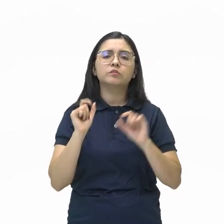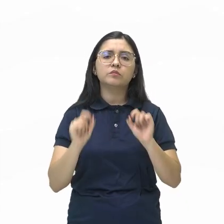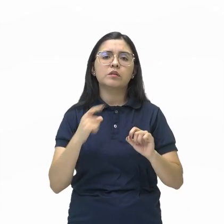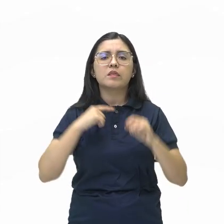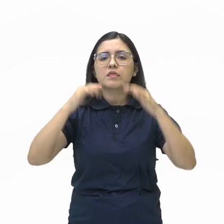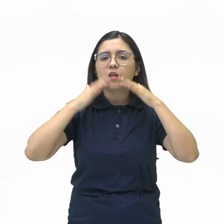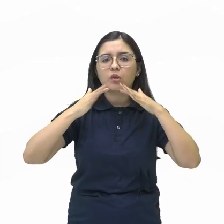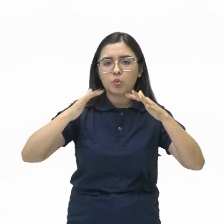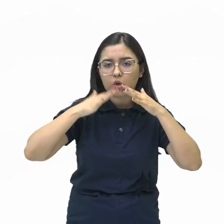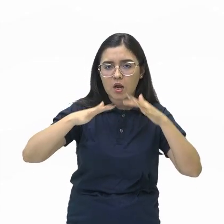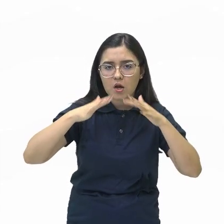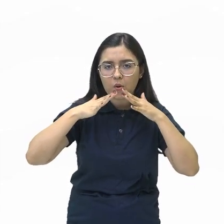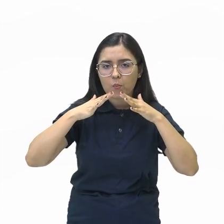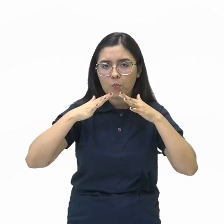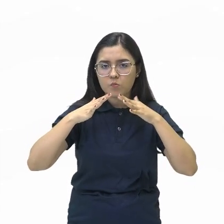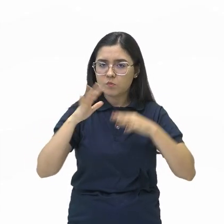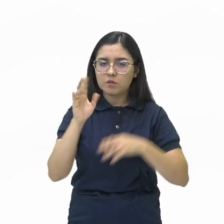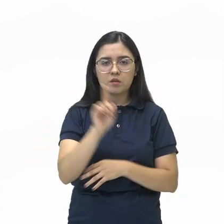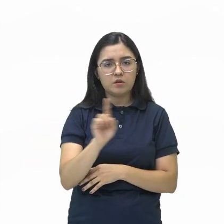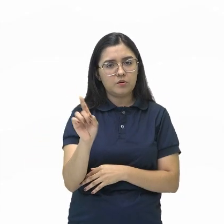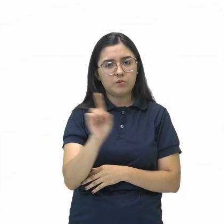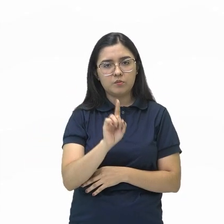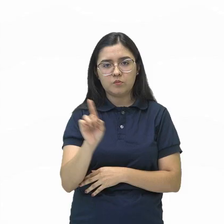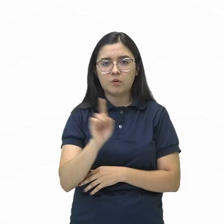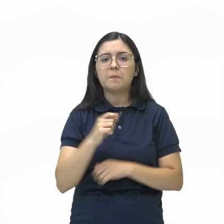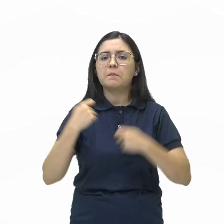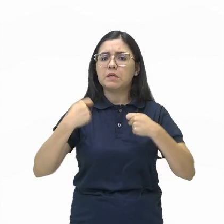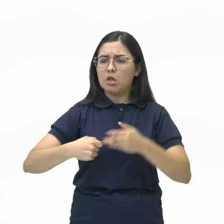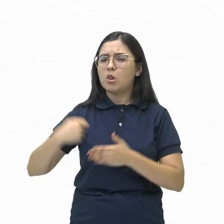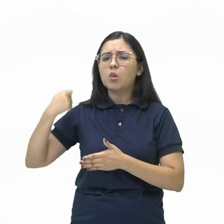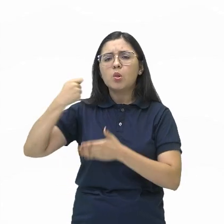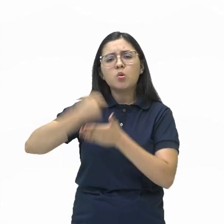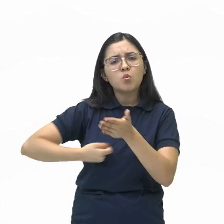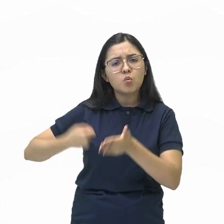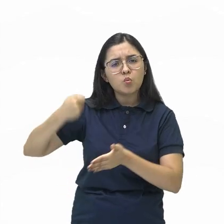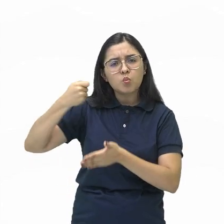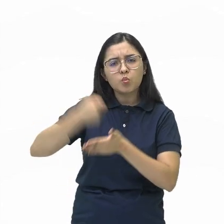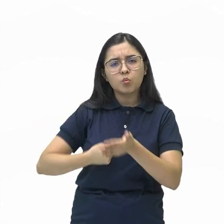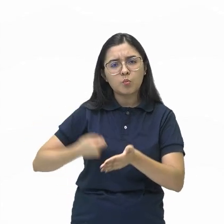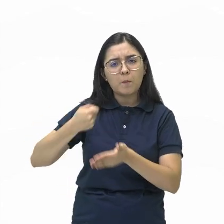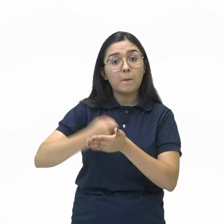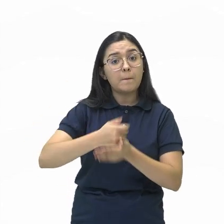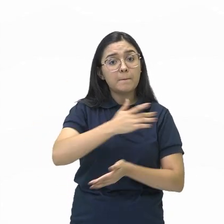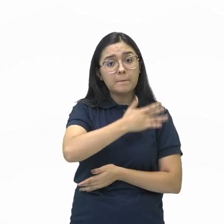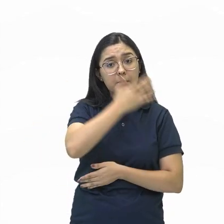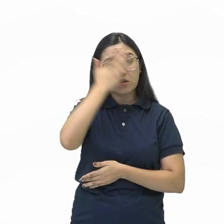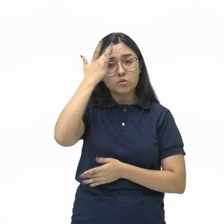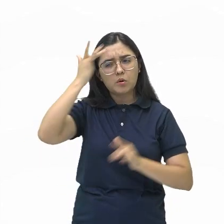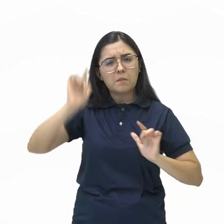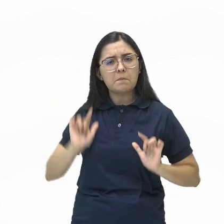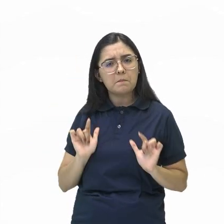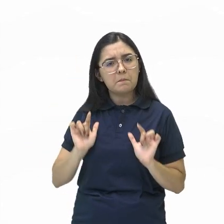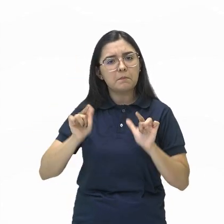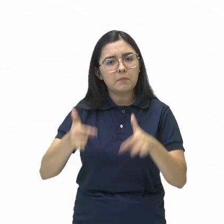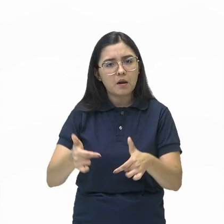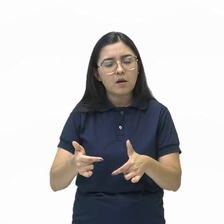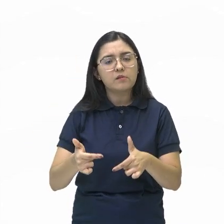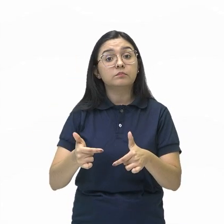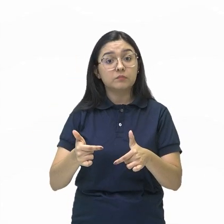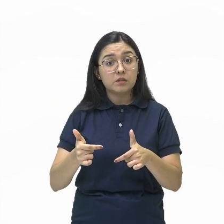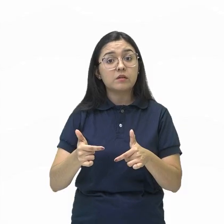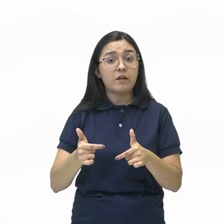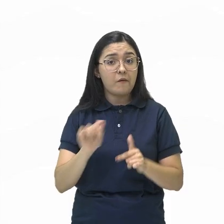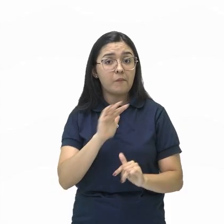maneira natural. Foi através de lutas, né? Pessoas morreram defendendo essa causa, né, de